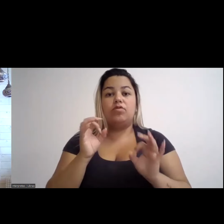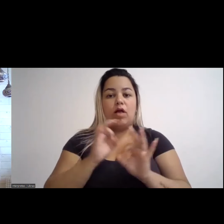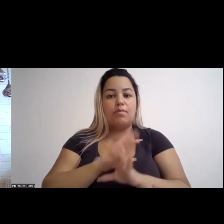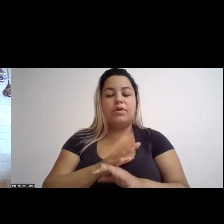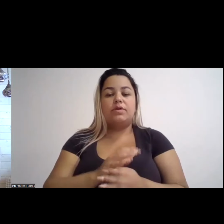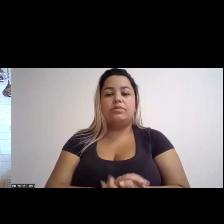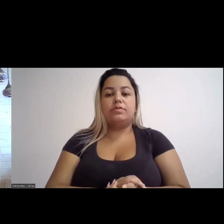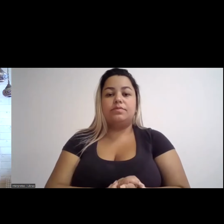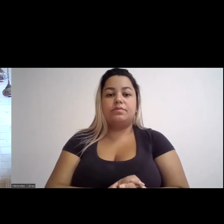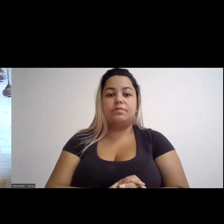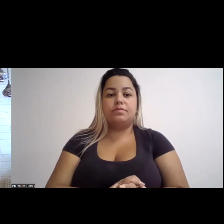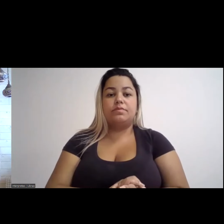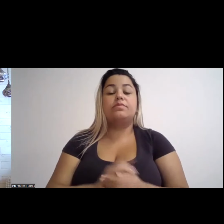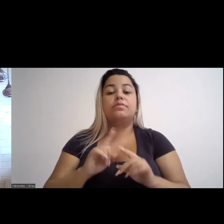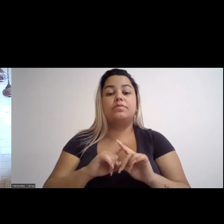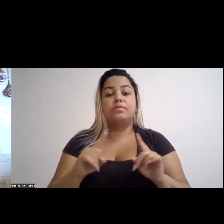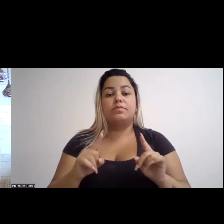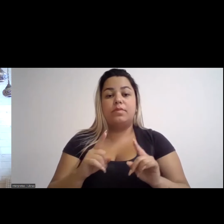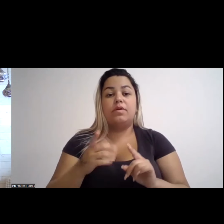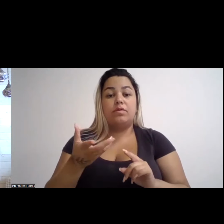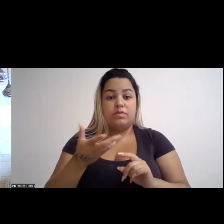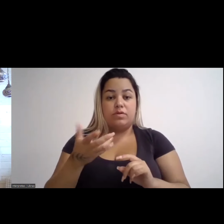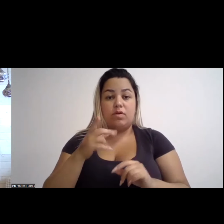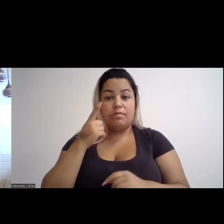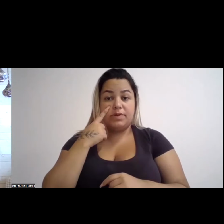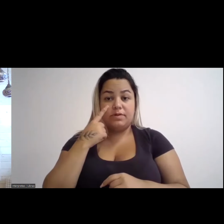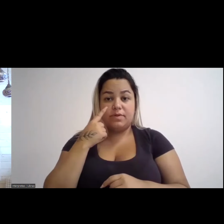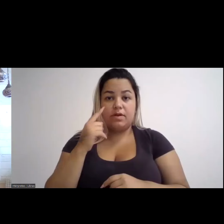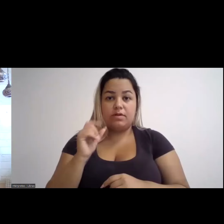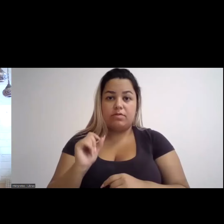acabando, mas eu queria fazer a seguinte observação, não é?